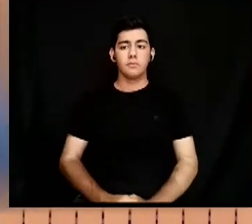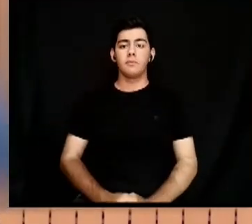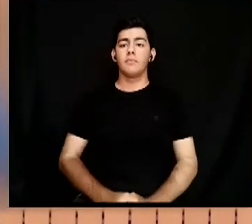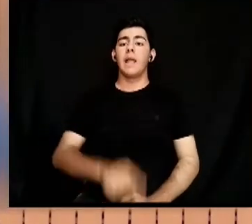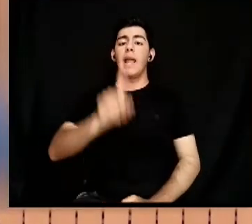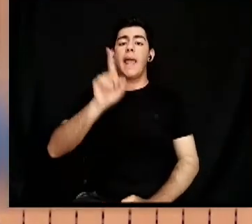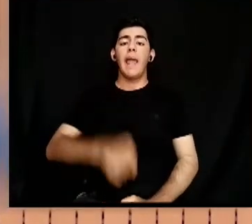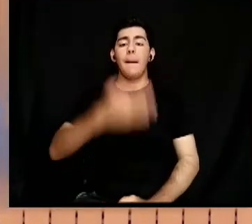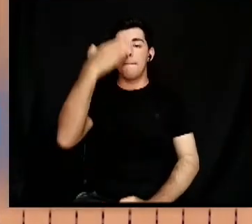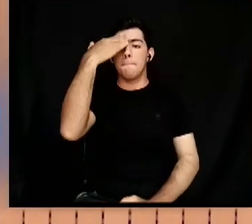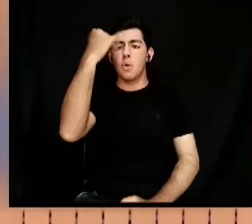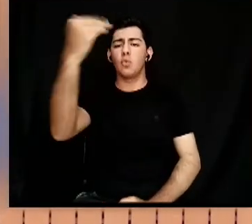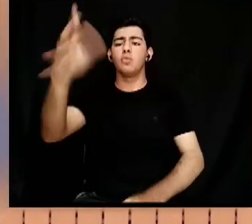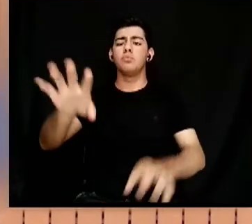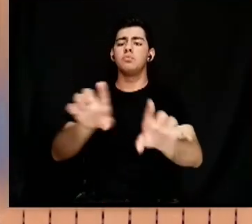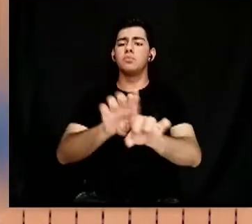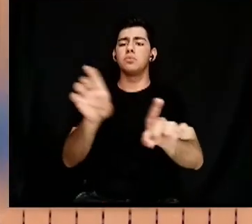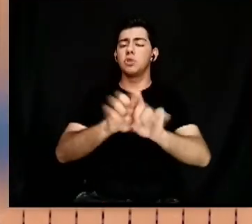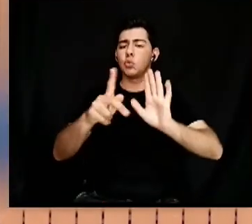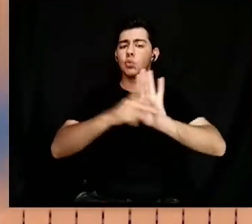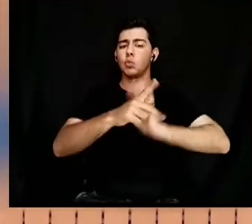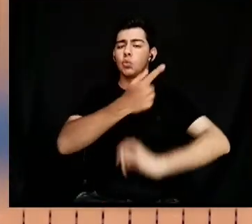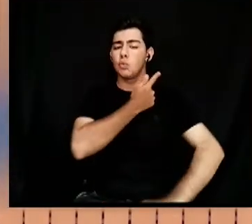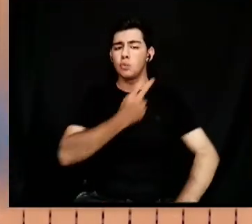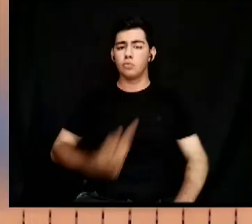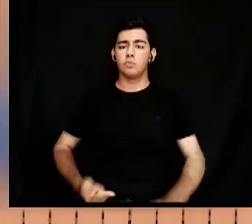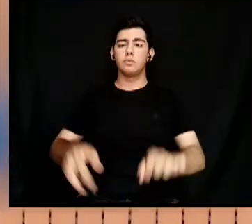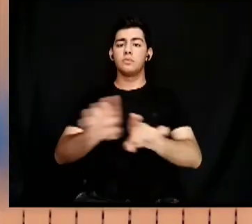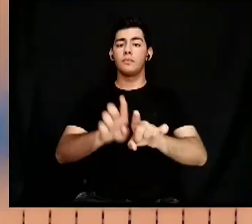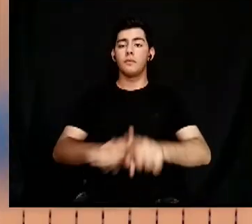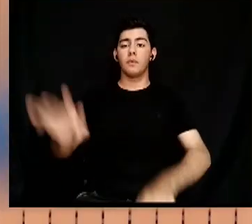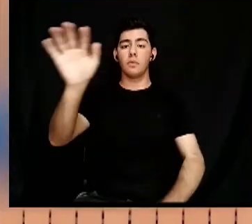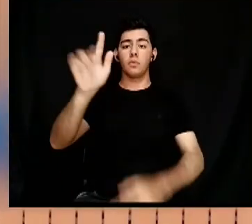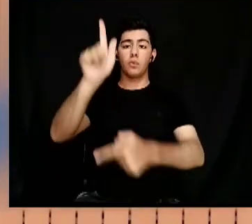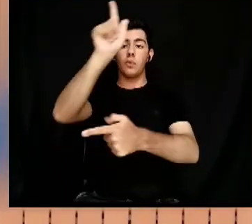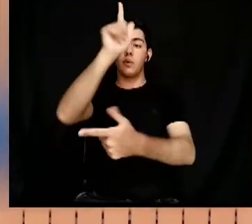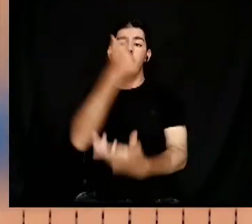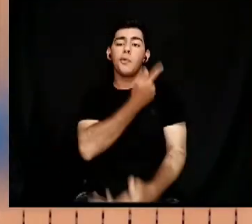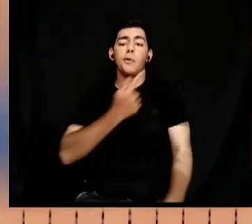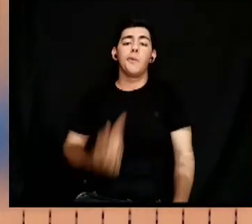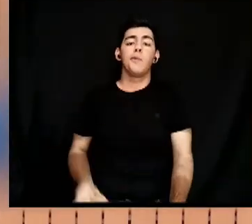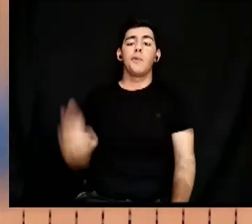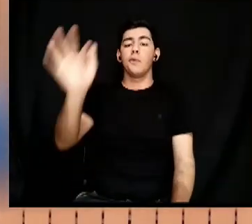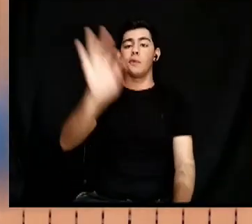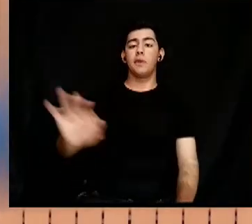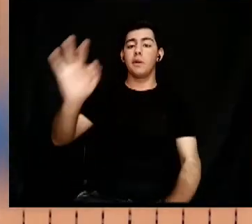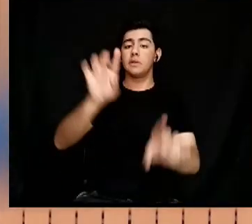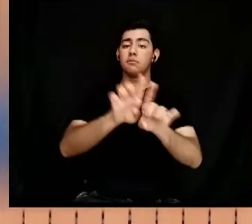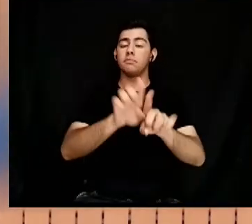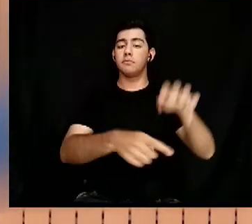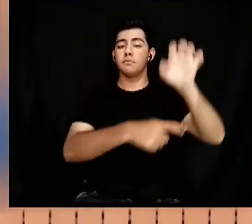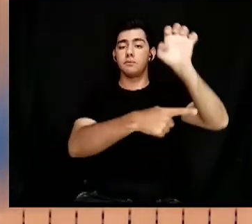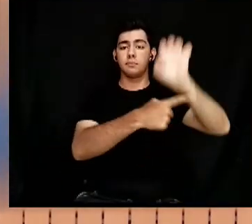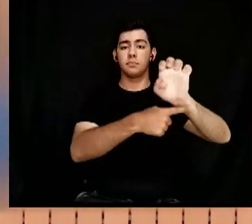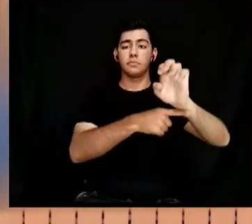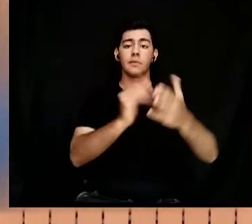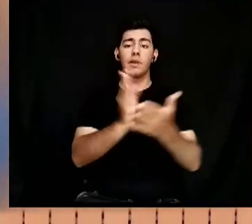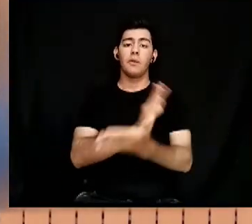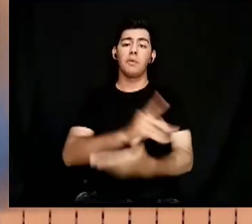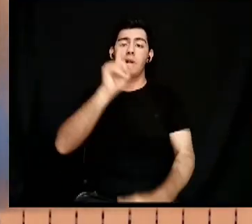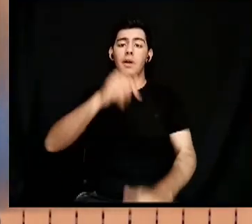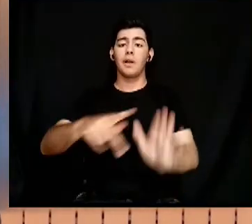subsidiados pelo governo estadual, pelo governo federal. E os loteamentos partem de glebas, que pagam o